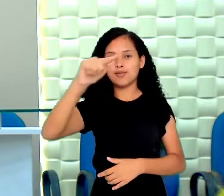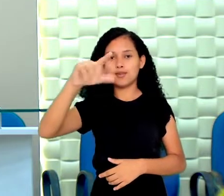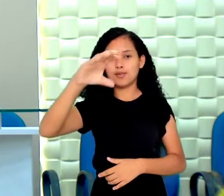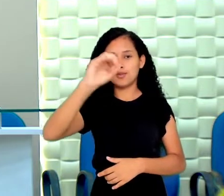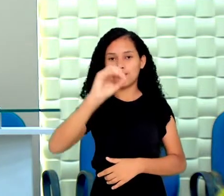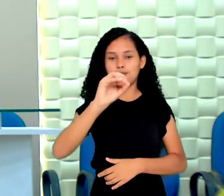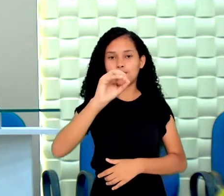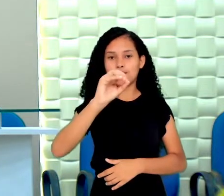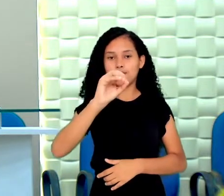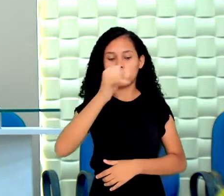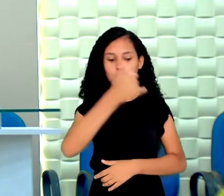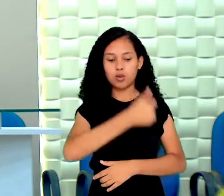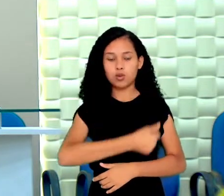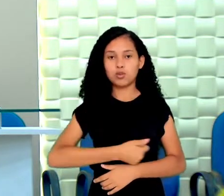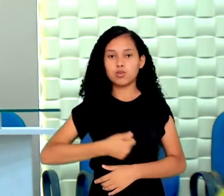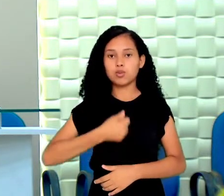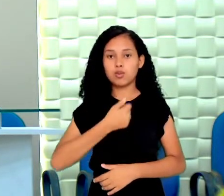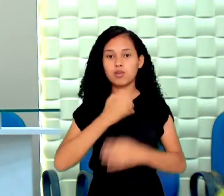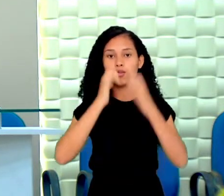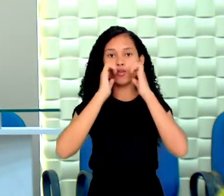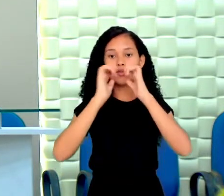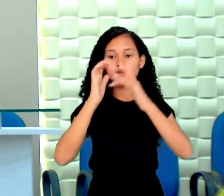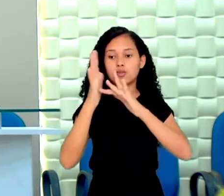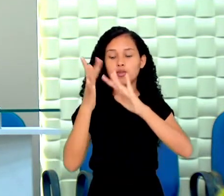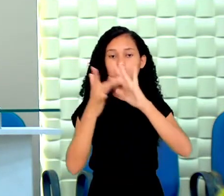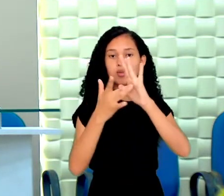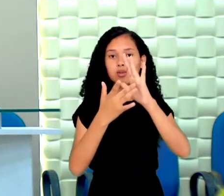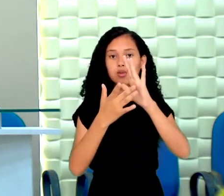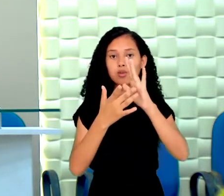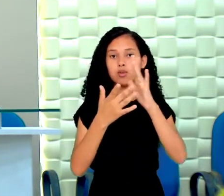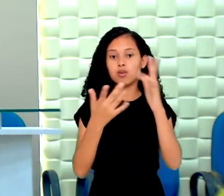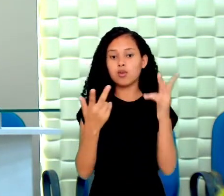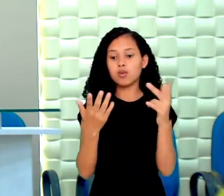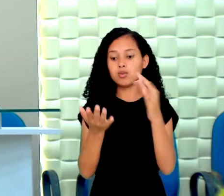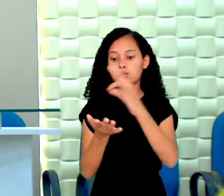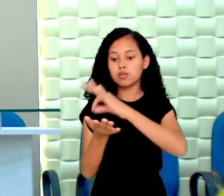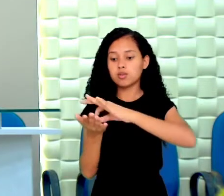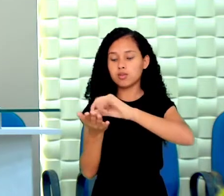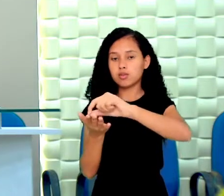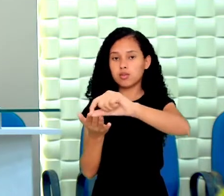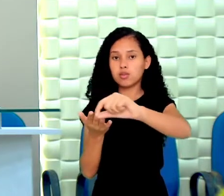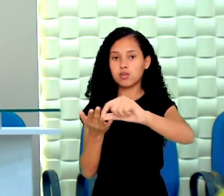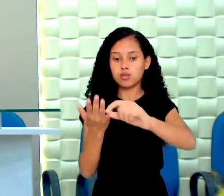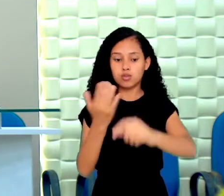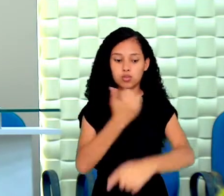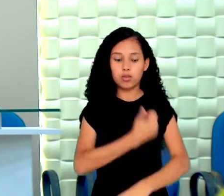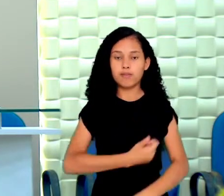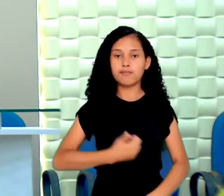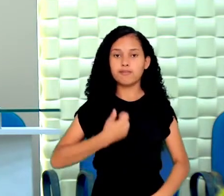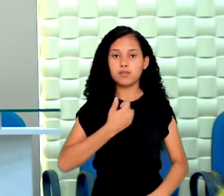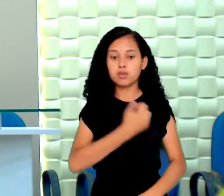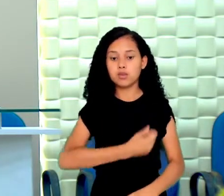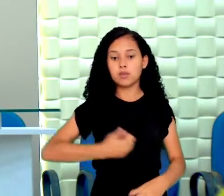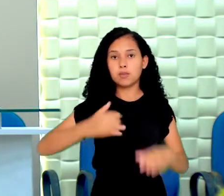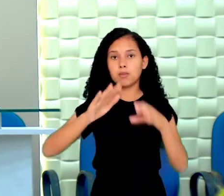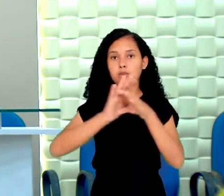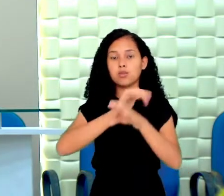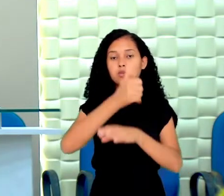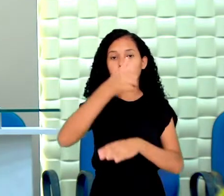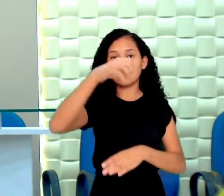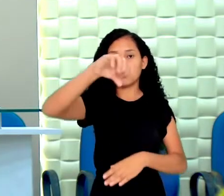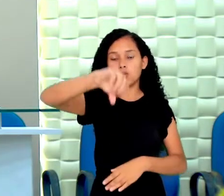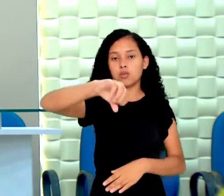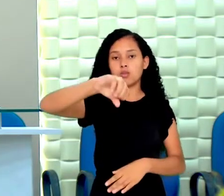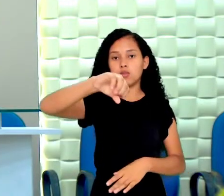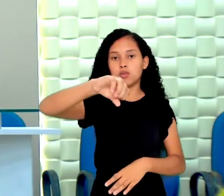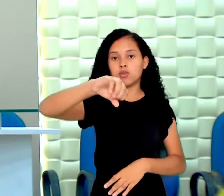Evangelho de Jesus Cristo, conforme escreveu João, capítulo 19,